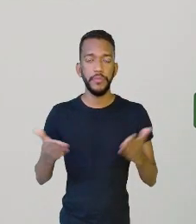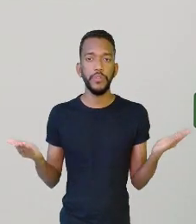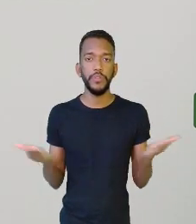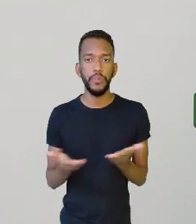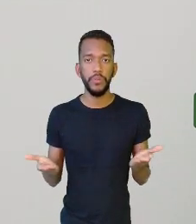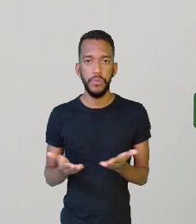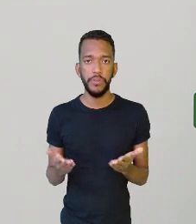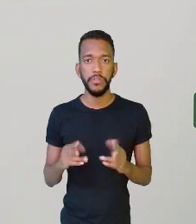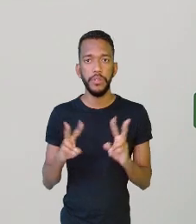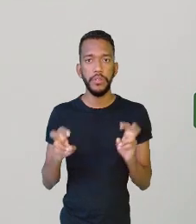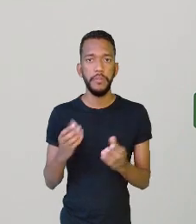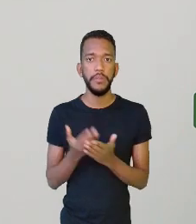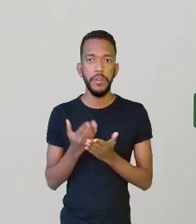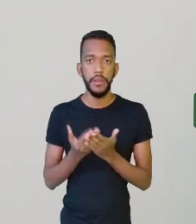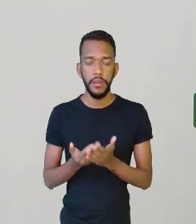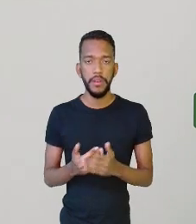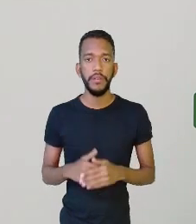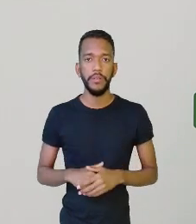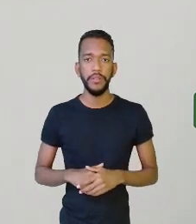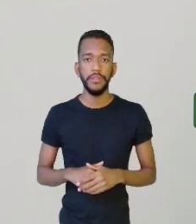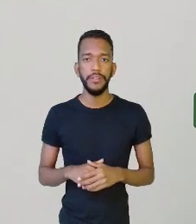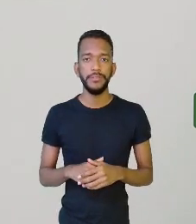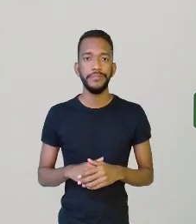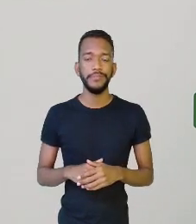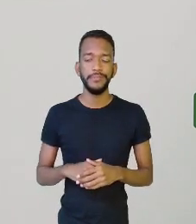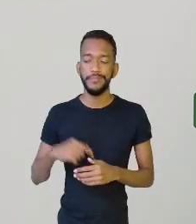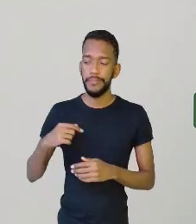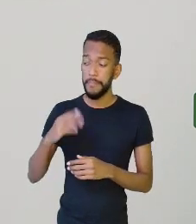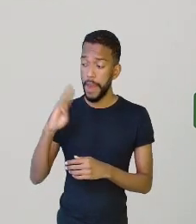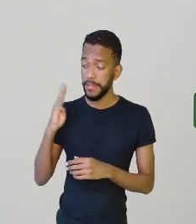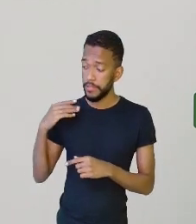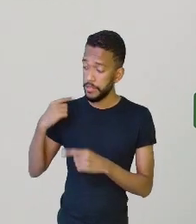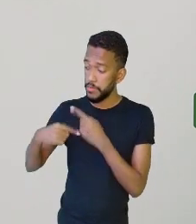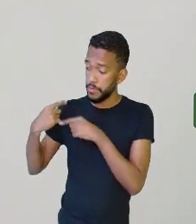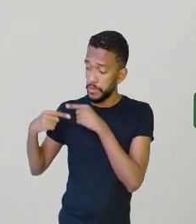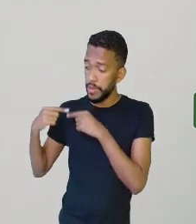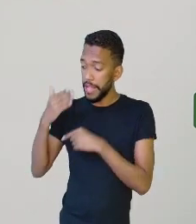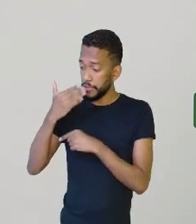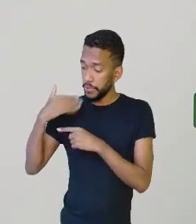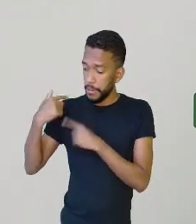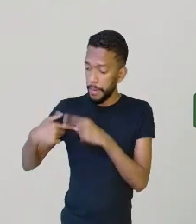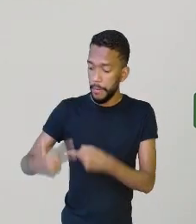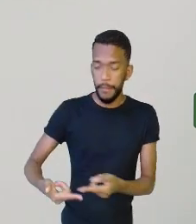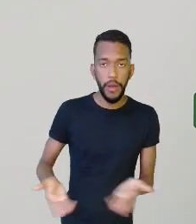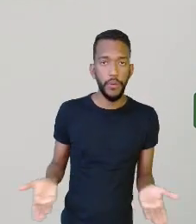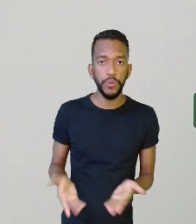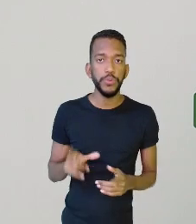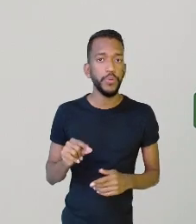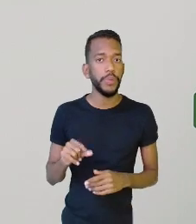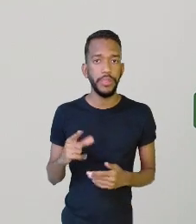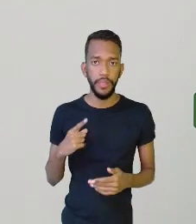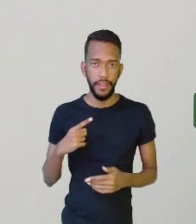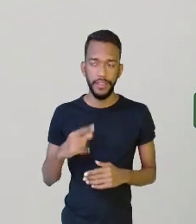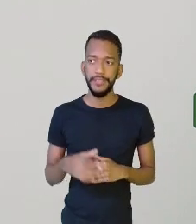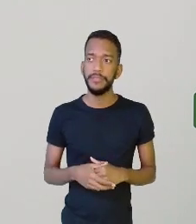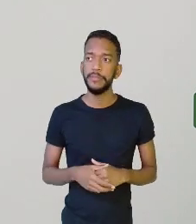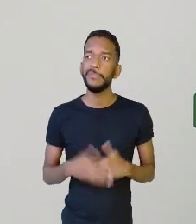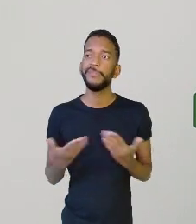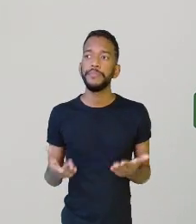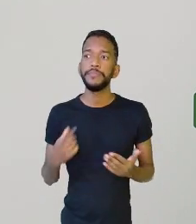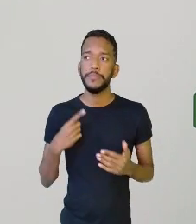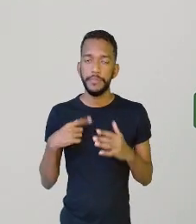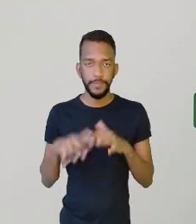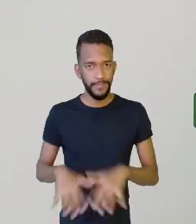da nossa aula, as heranças do Brasil no período açucareiro. Então nós tínhamos uma grande parcela